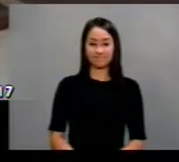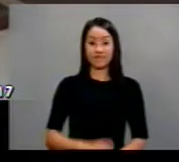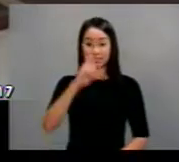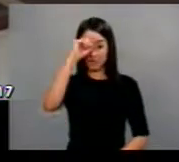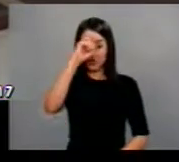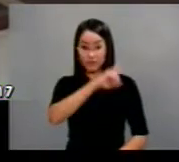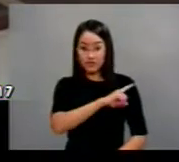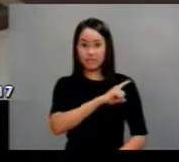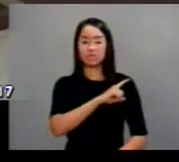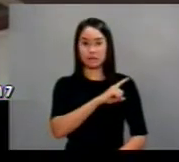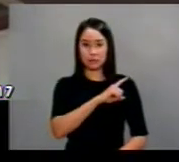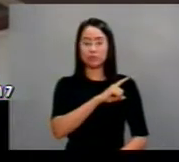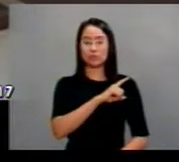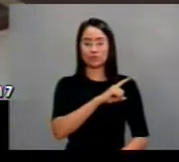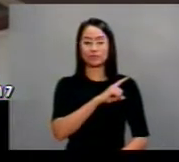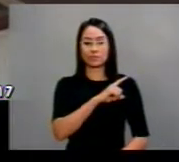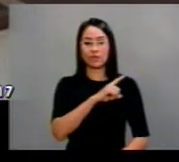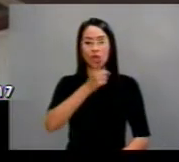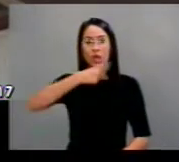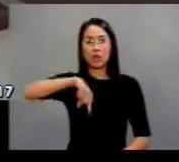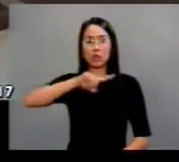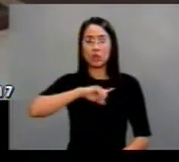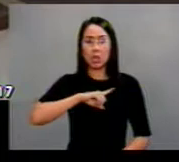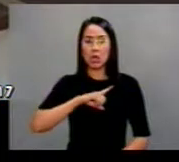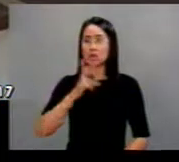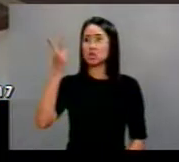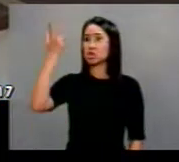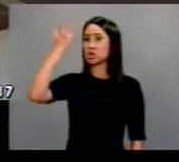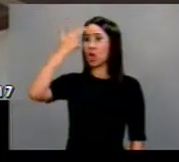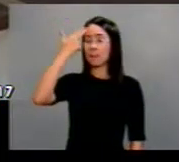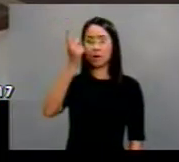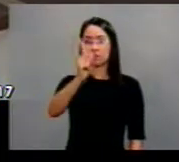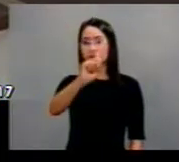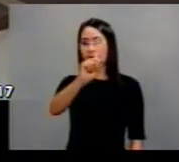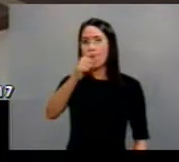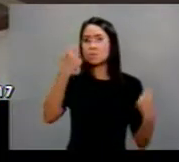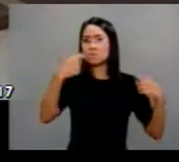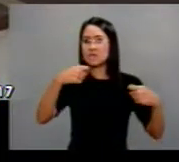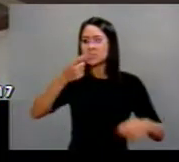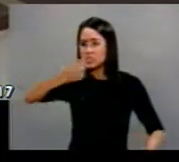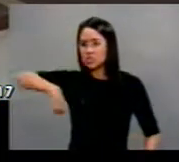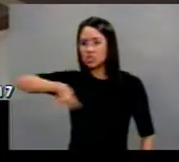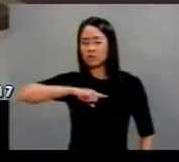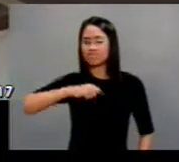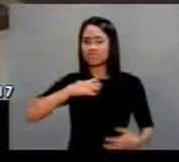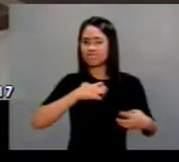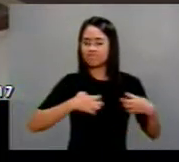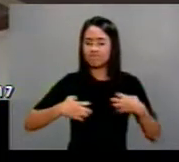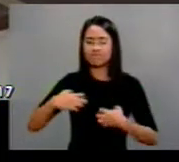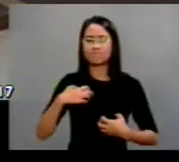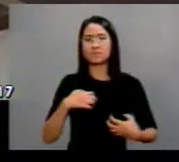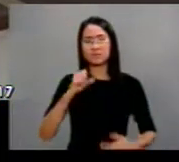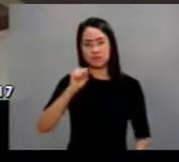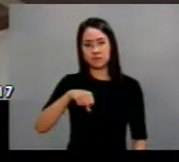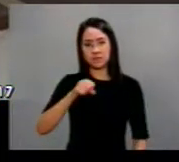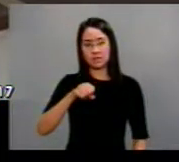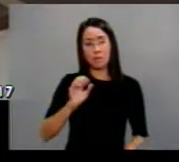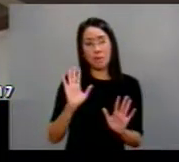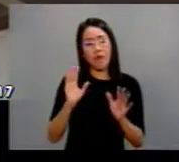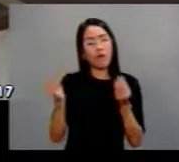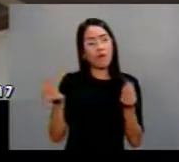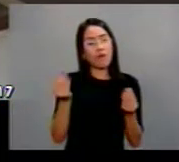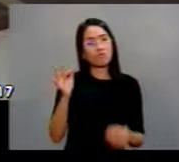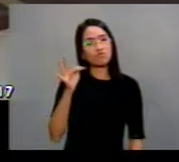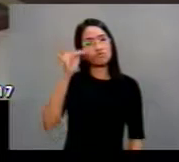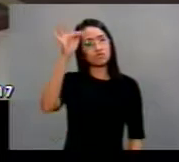difícil a gente não se deixar abater. Mas eu queria mais uma vez aqui dizer: há esperança, e a esperança é